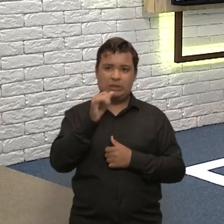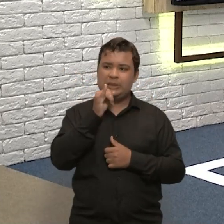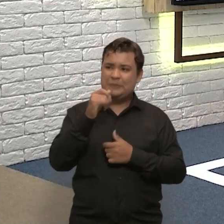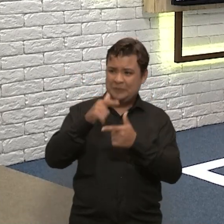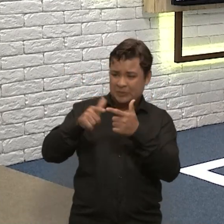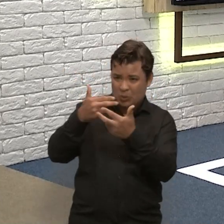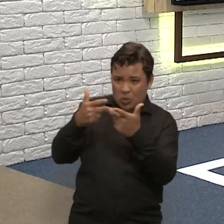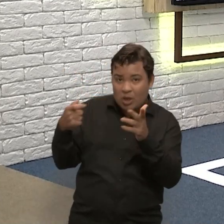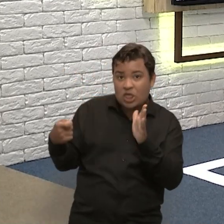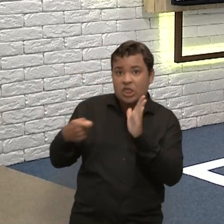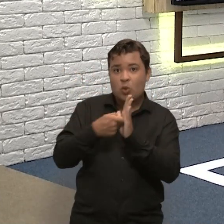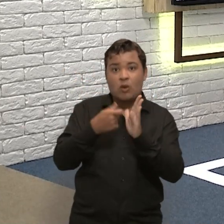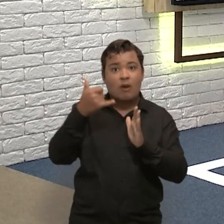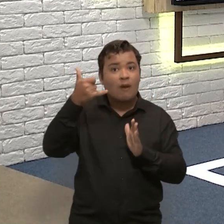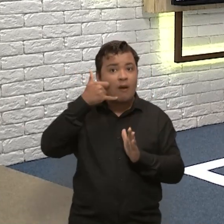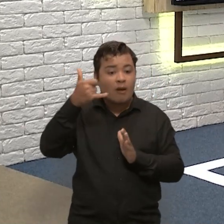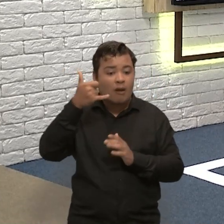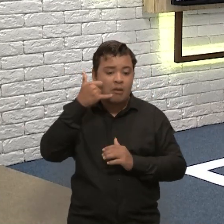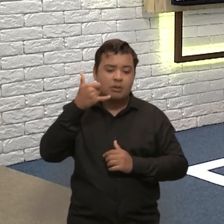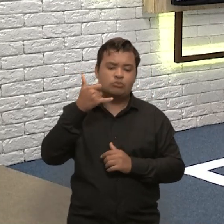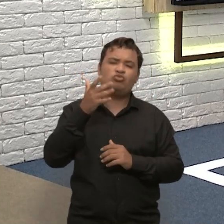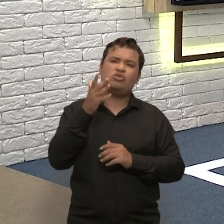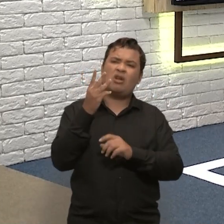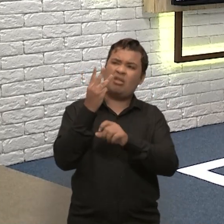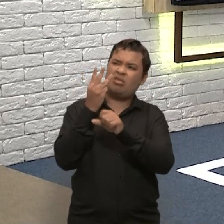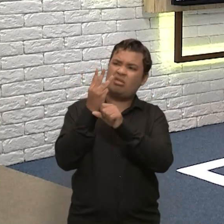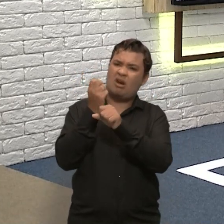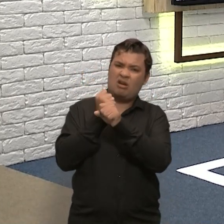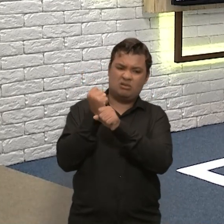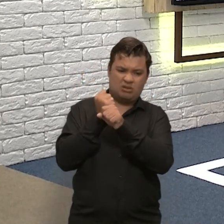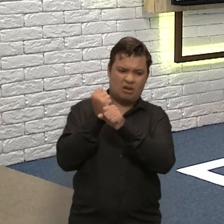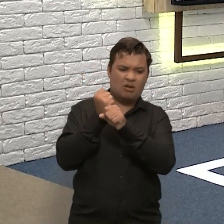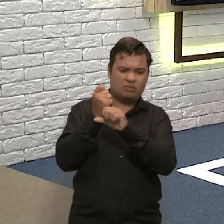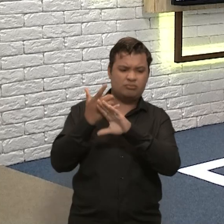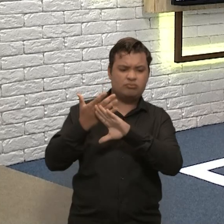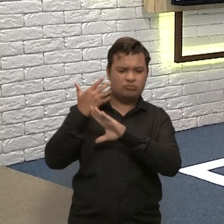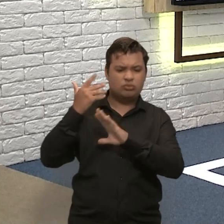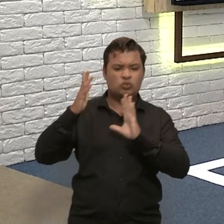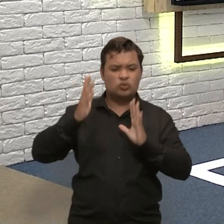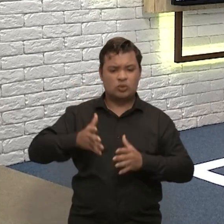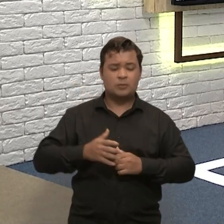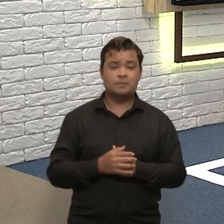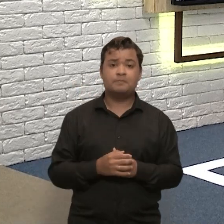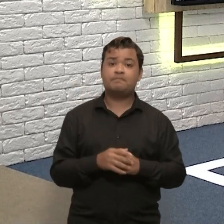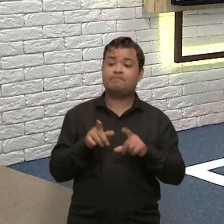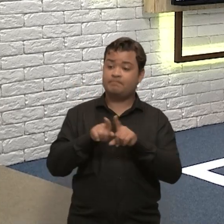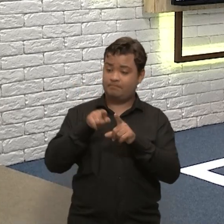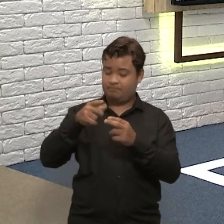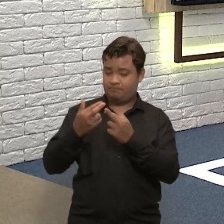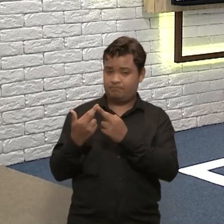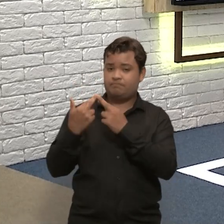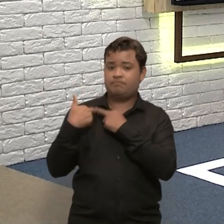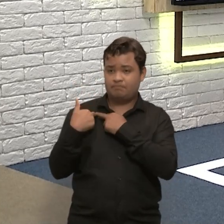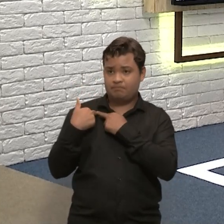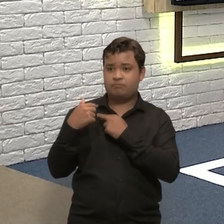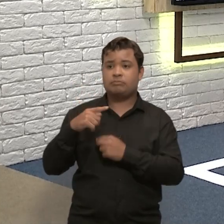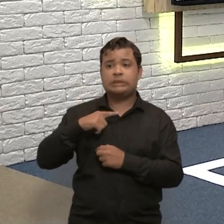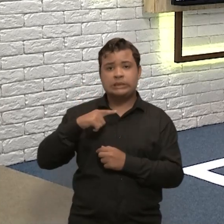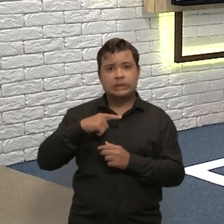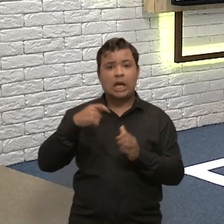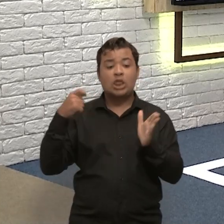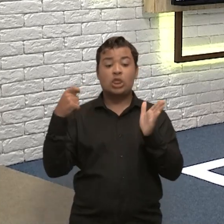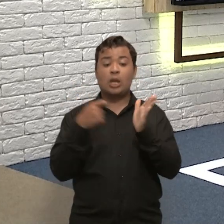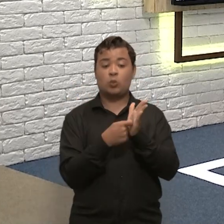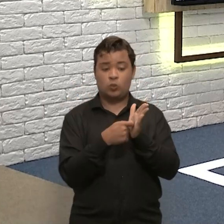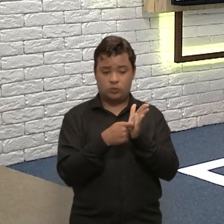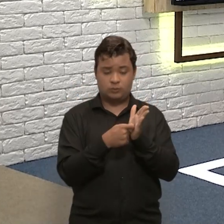ela existe na Câmara, se não me engano, há 3 anos, e é responsável também por receber essas